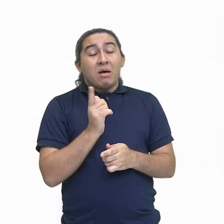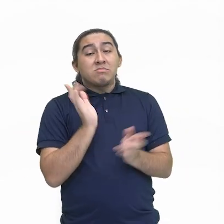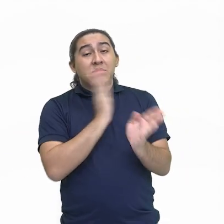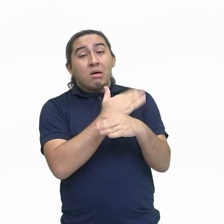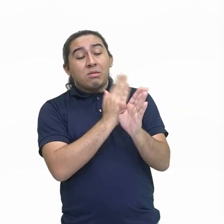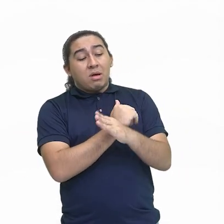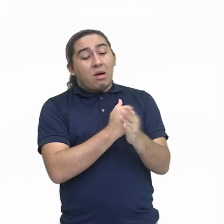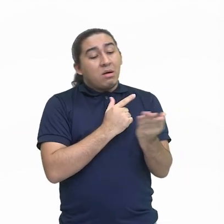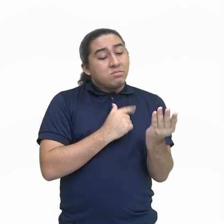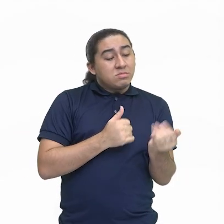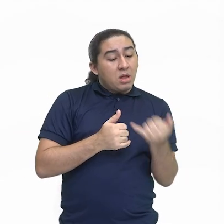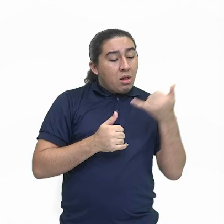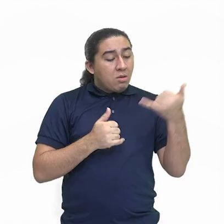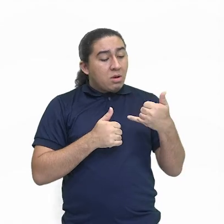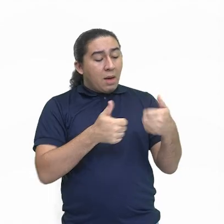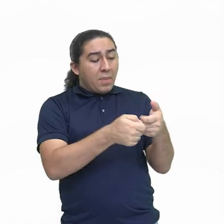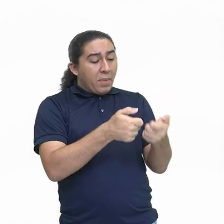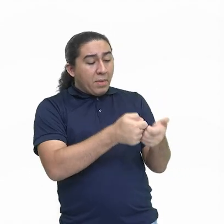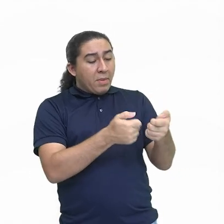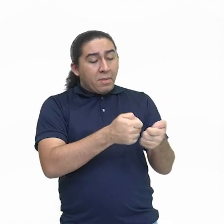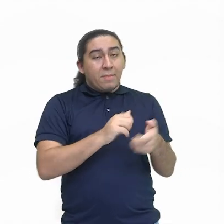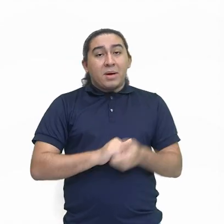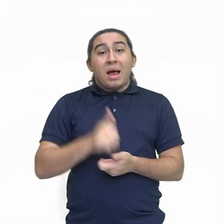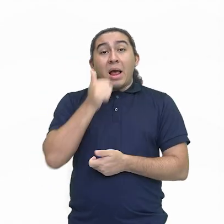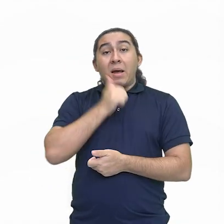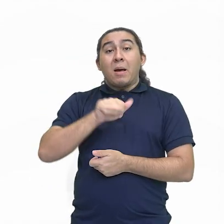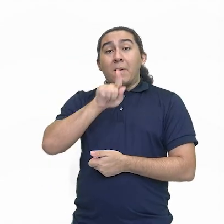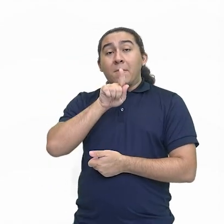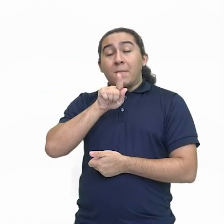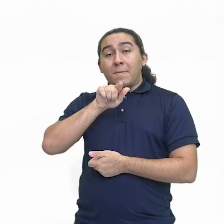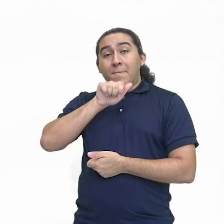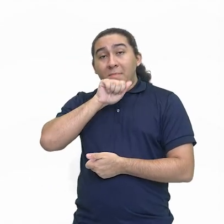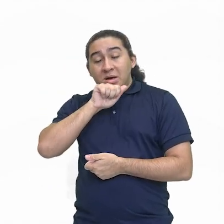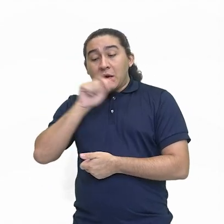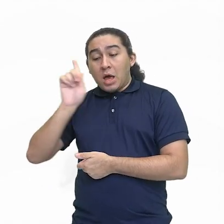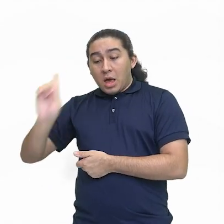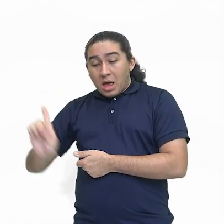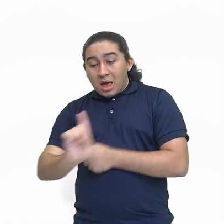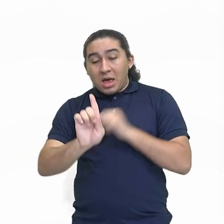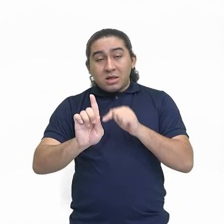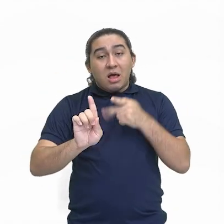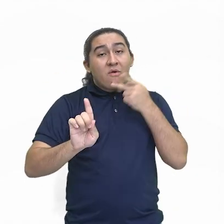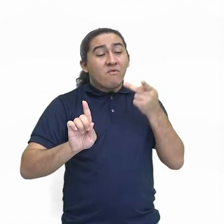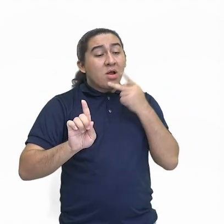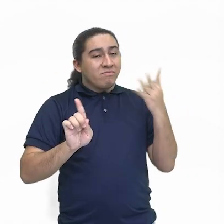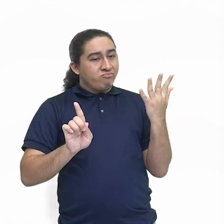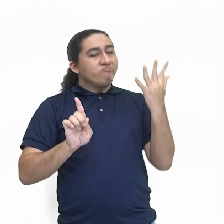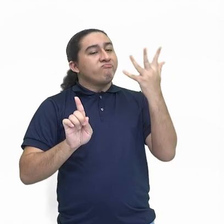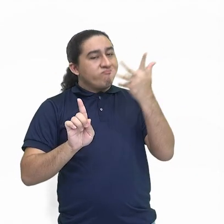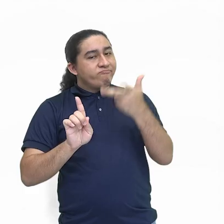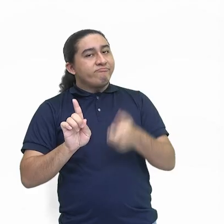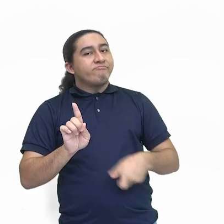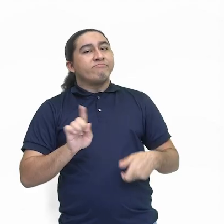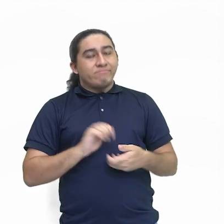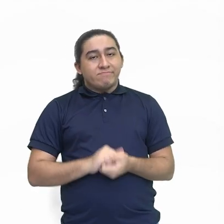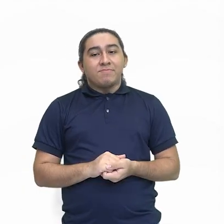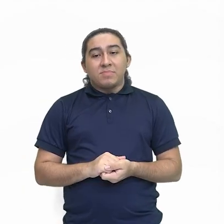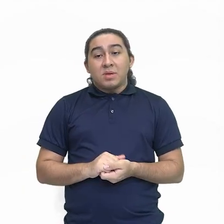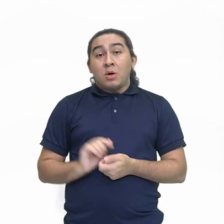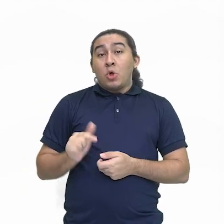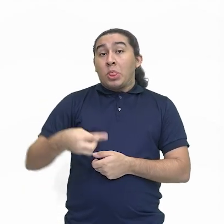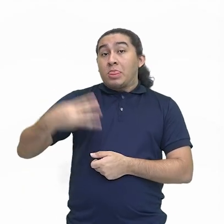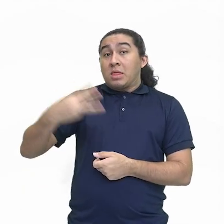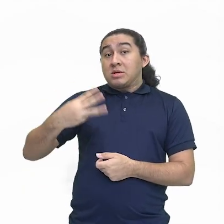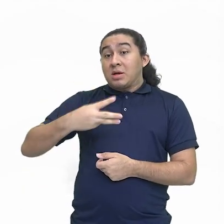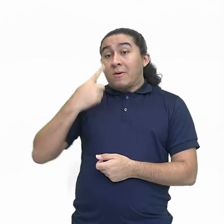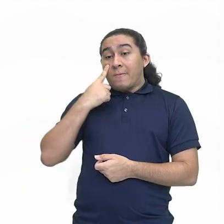por trás e diz, muito bonito. No terceiro, veja que chega o rapaz,